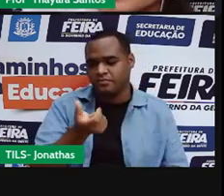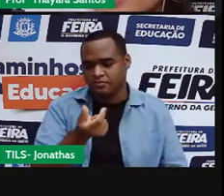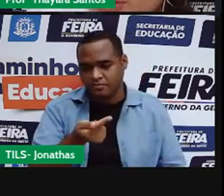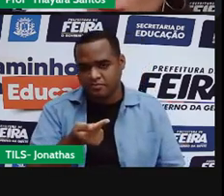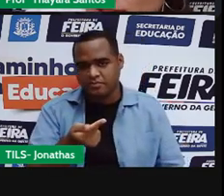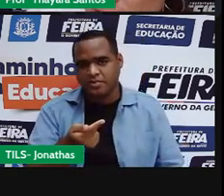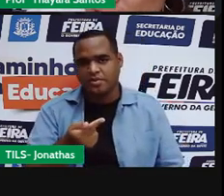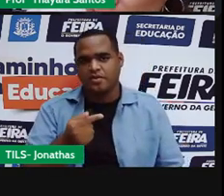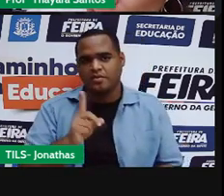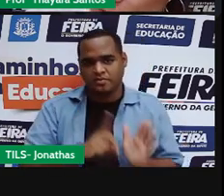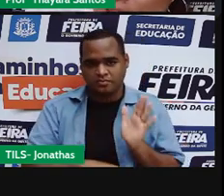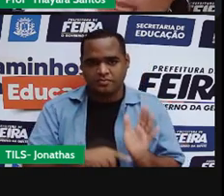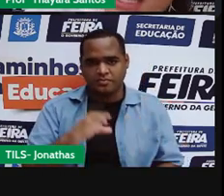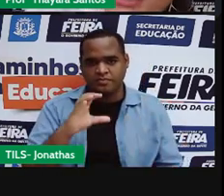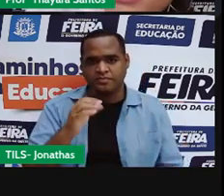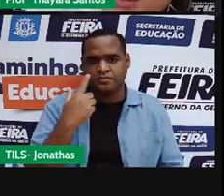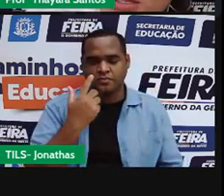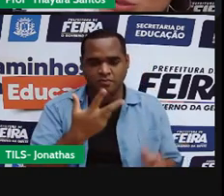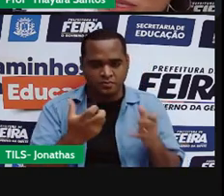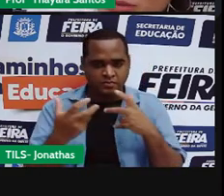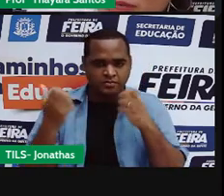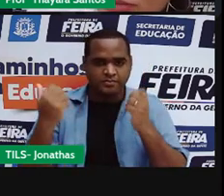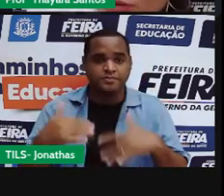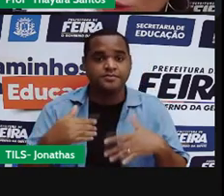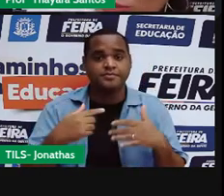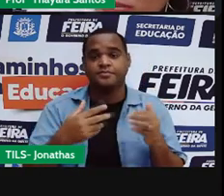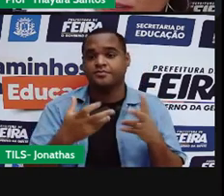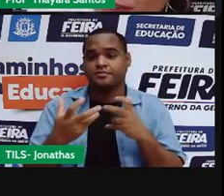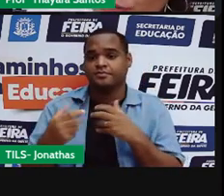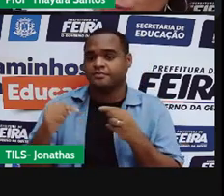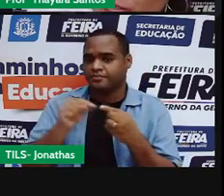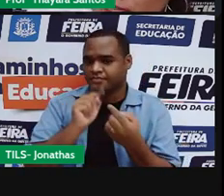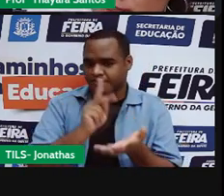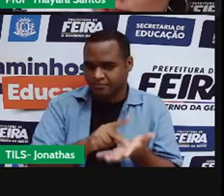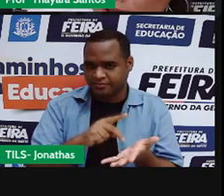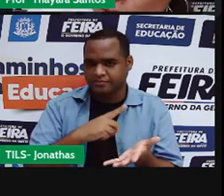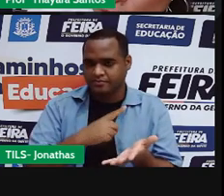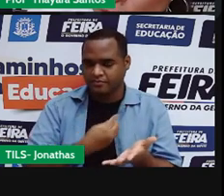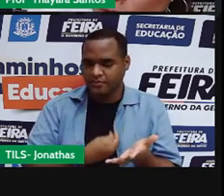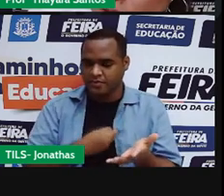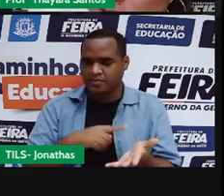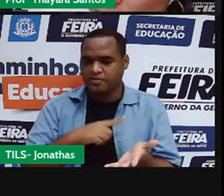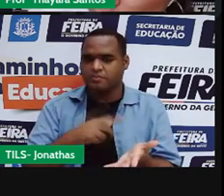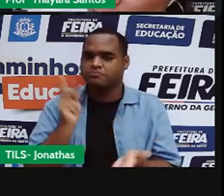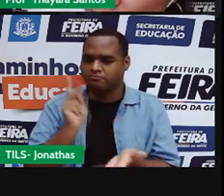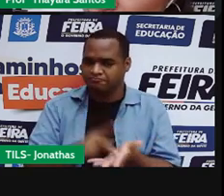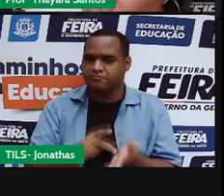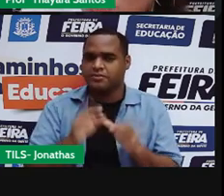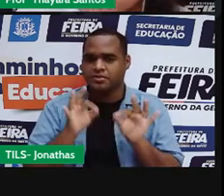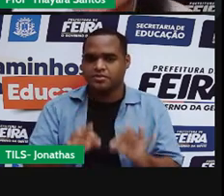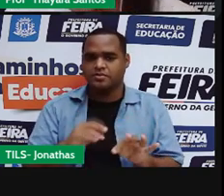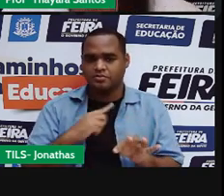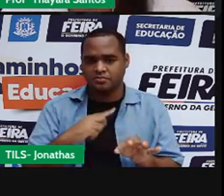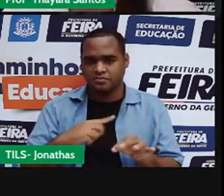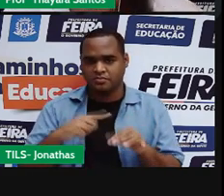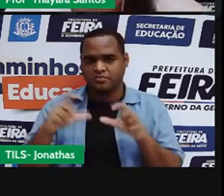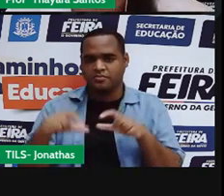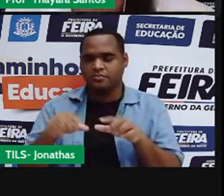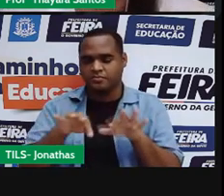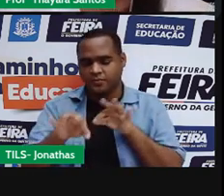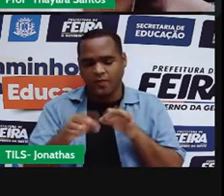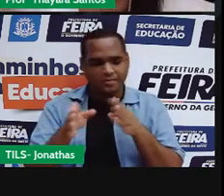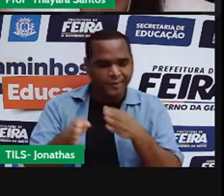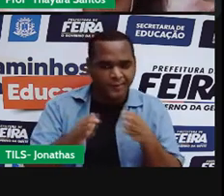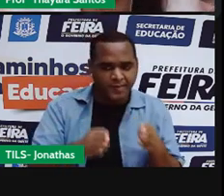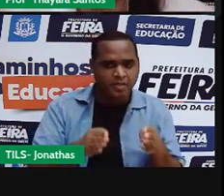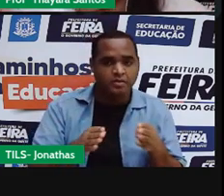está observando nesses átomos? Eles estão assumindo uma forma que é fixa. Ó, eles estão arrumadinhos. Eles não estão